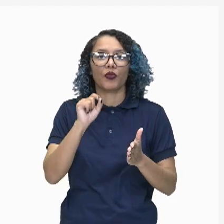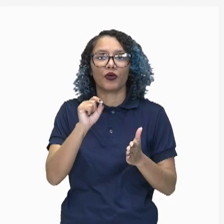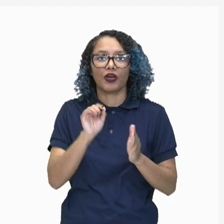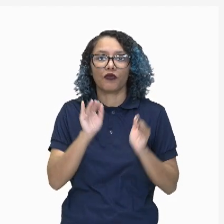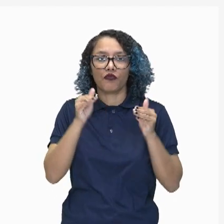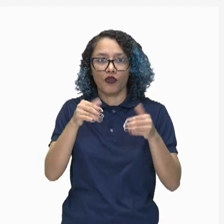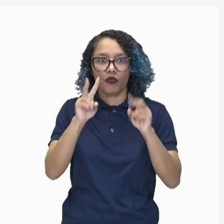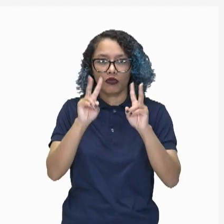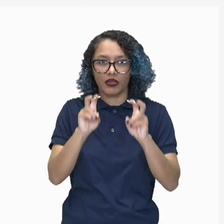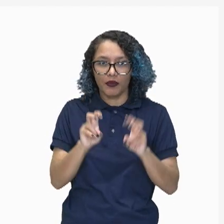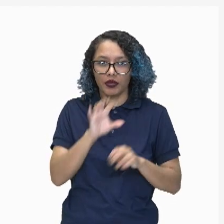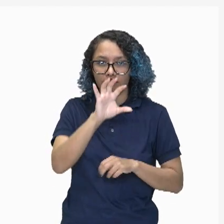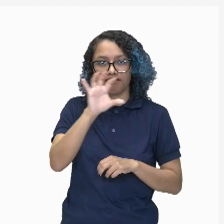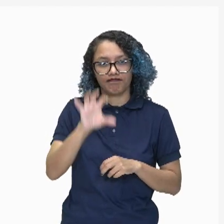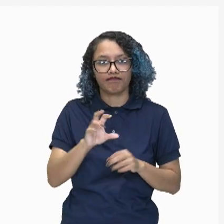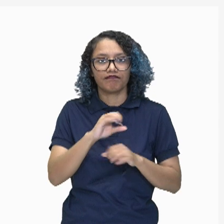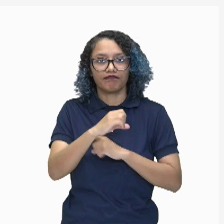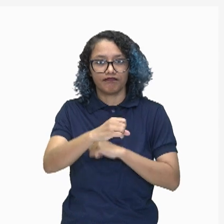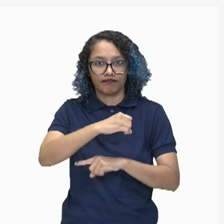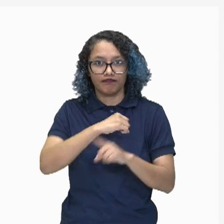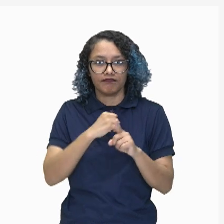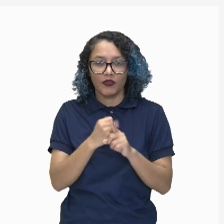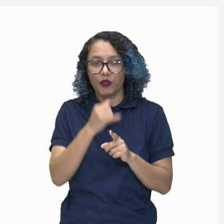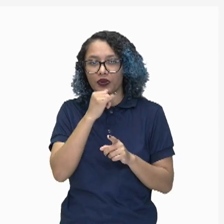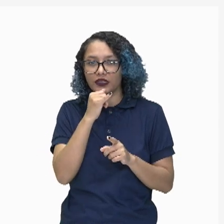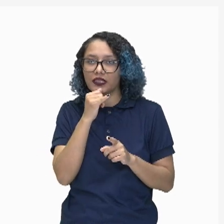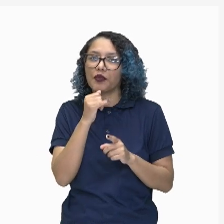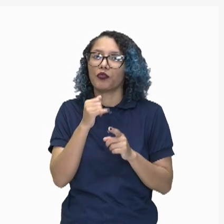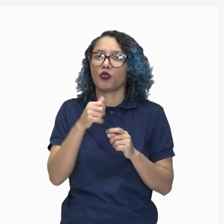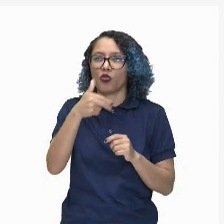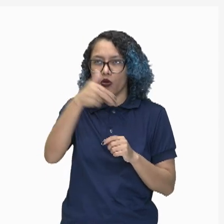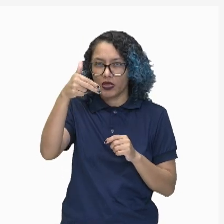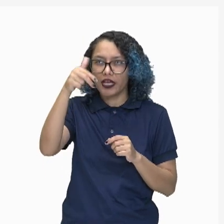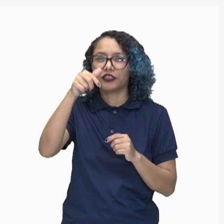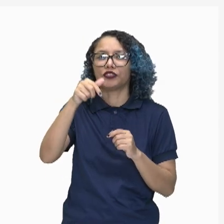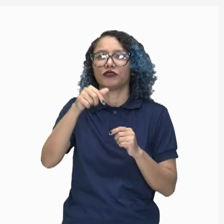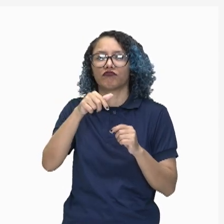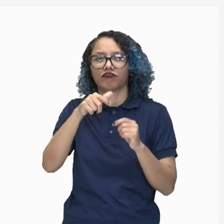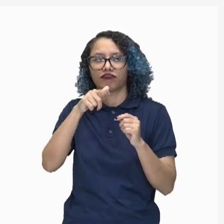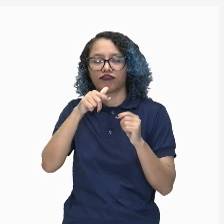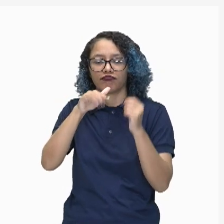regionais sociais, falei para você, como a seca do Nordeste, é claro que existiam temas